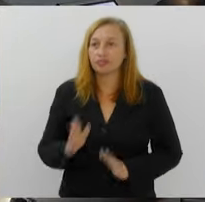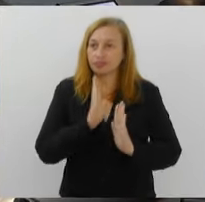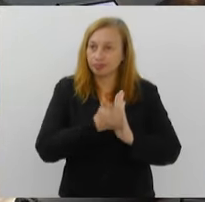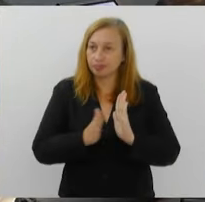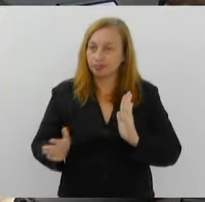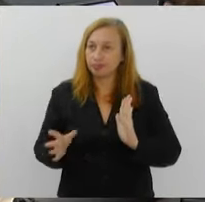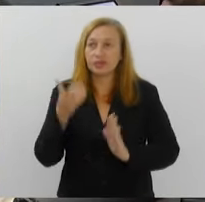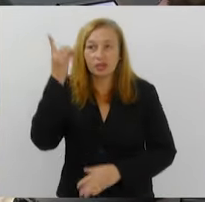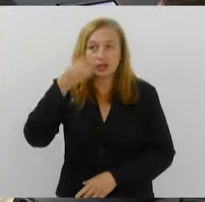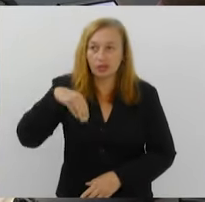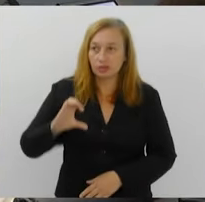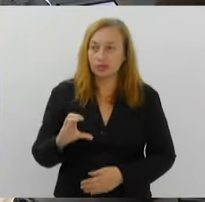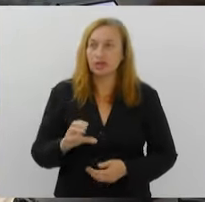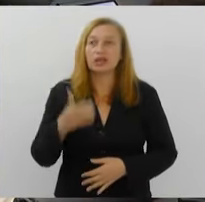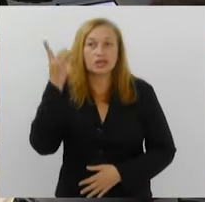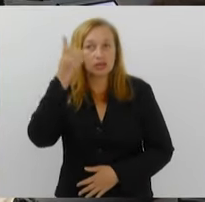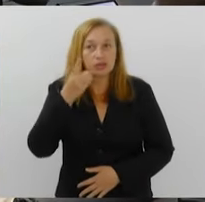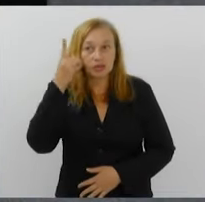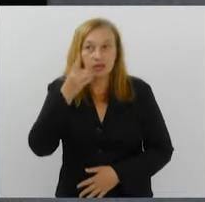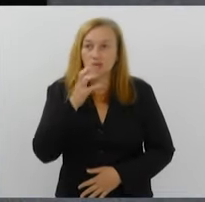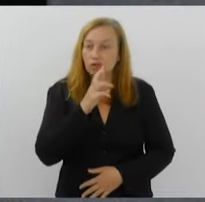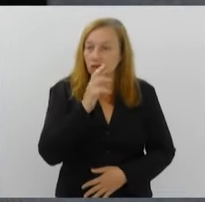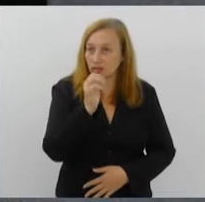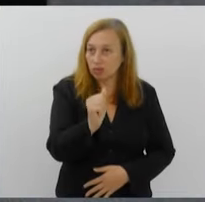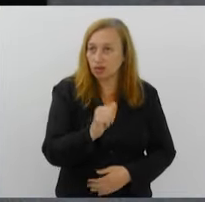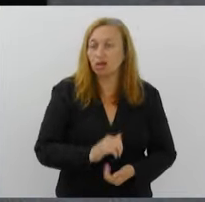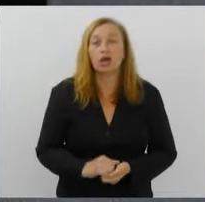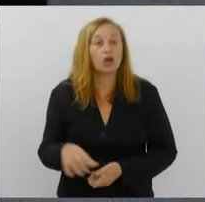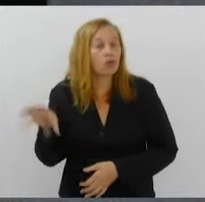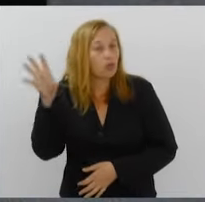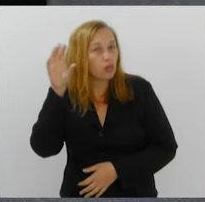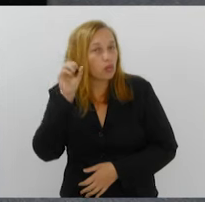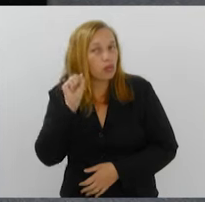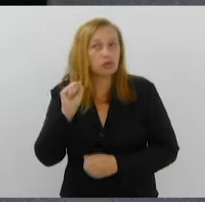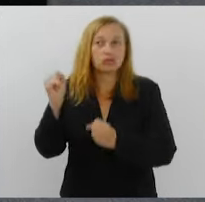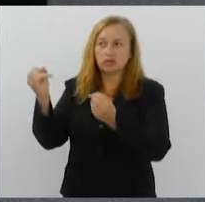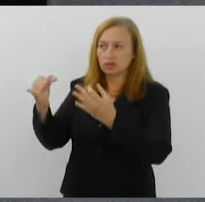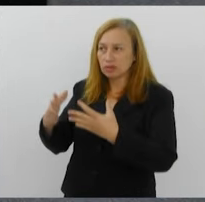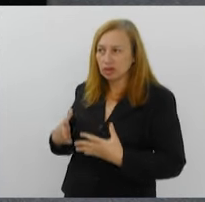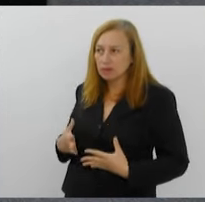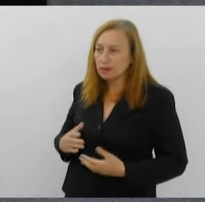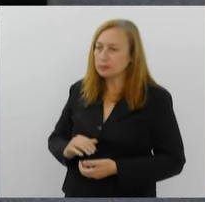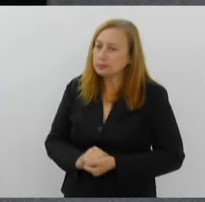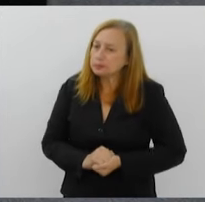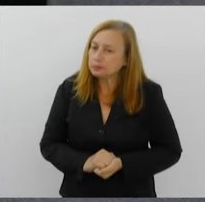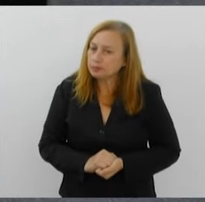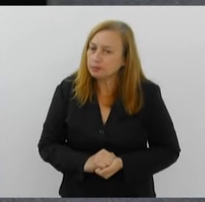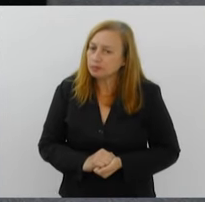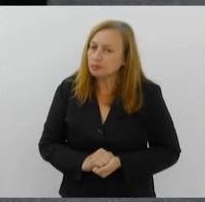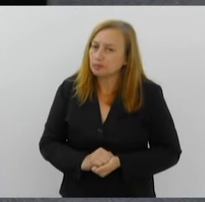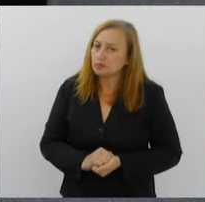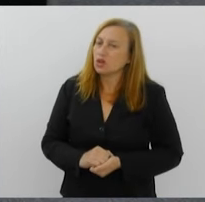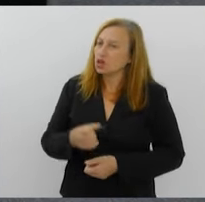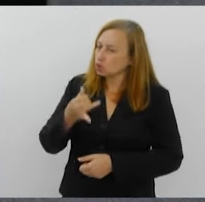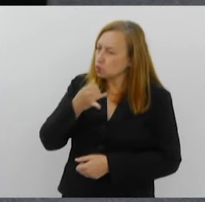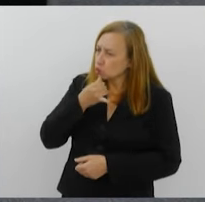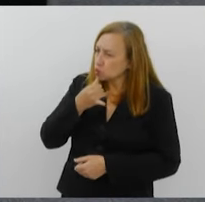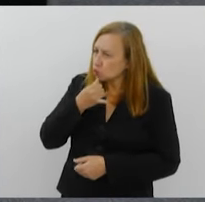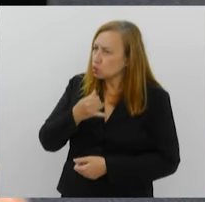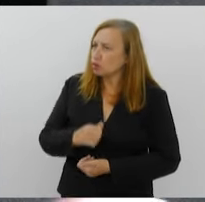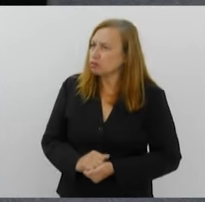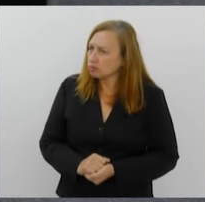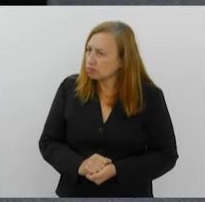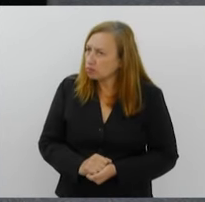por favor. Deputado Rodrigo Amorim, eu ouvi a sua exposição, a sua indignação,